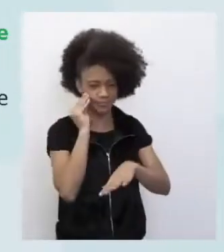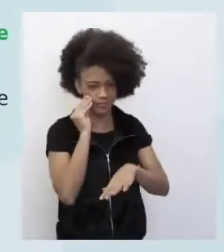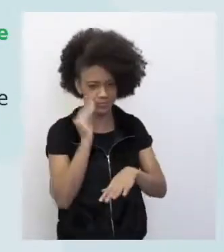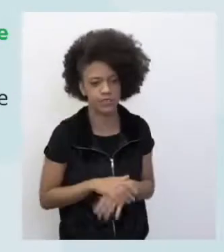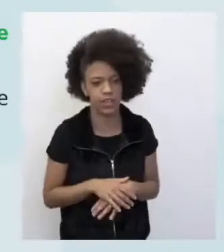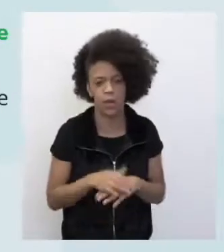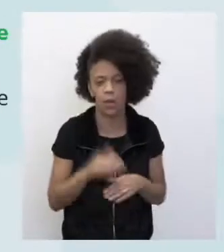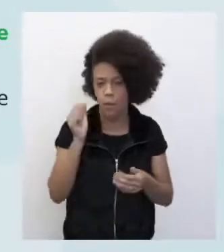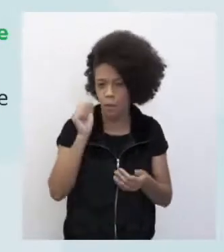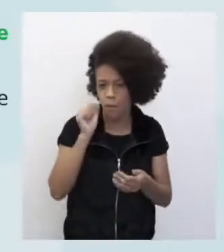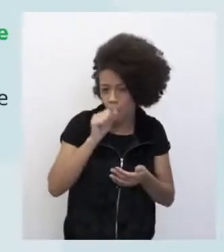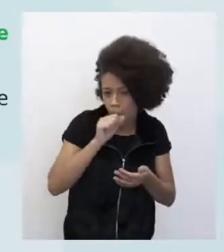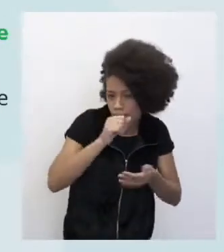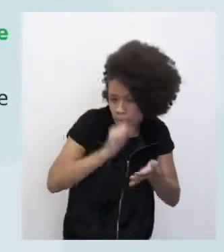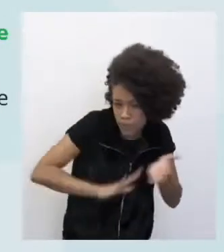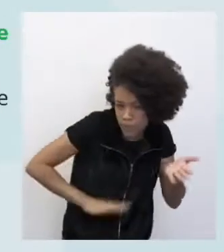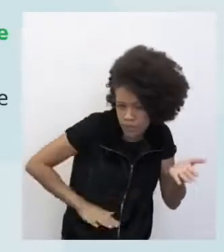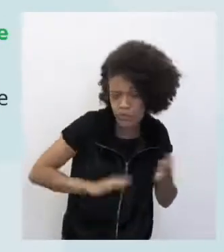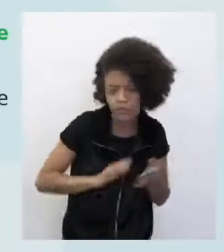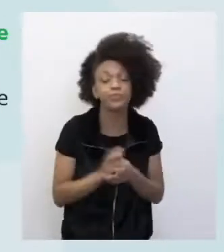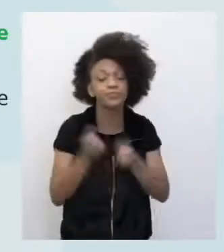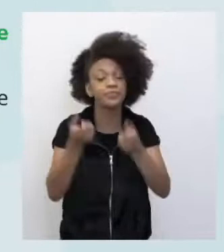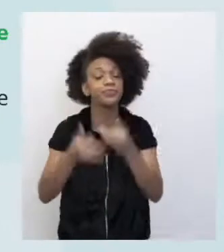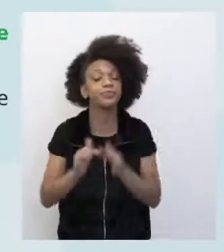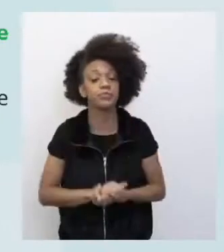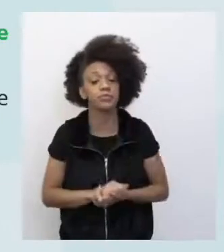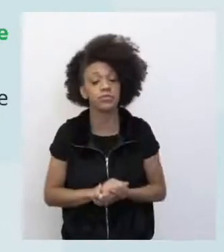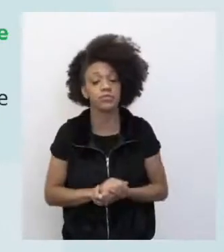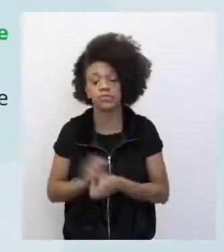um exercício no chat? Digam para mim, chat